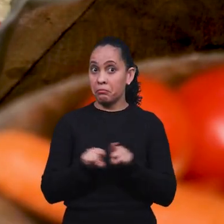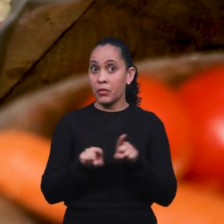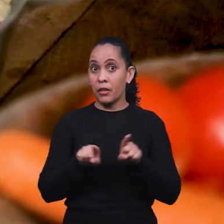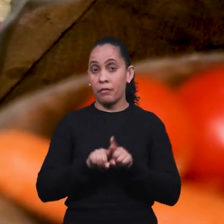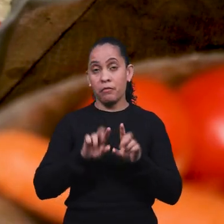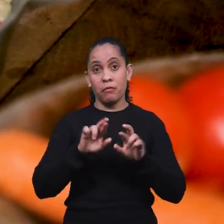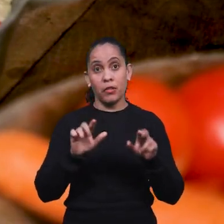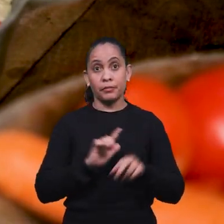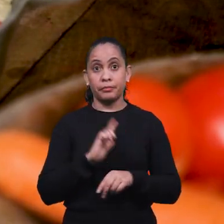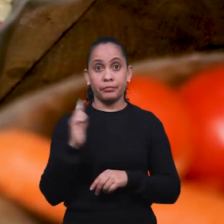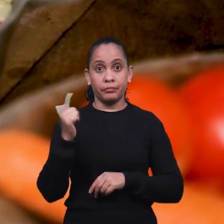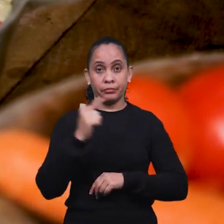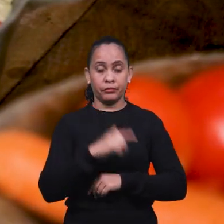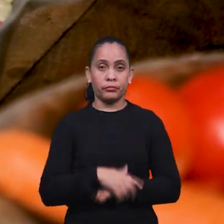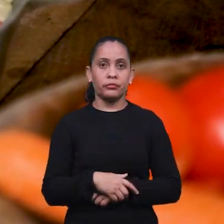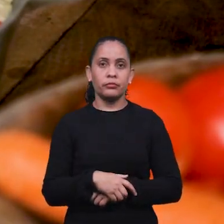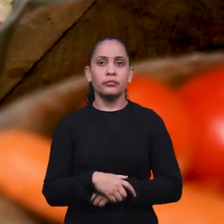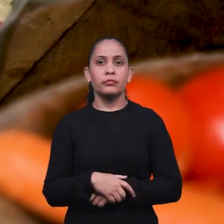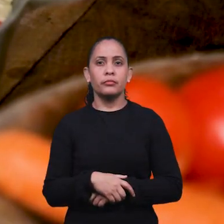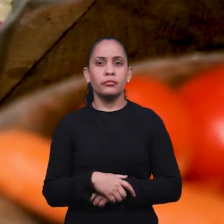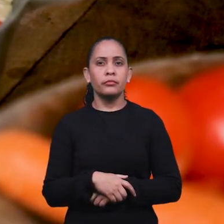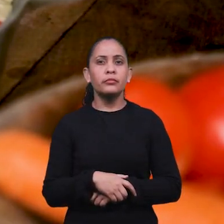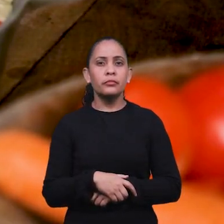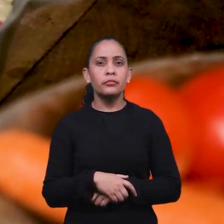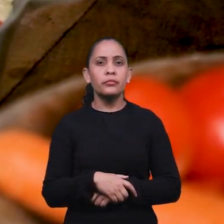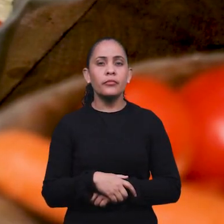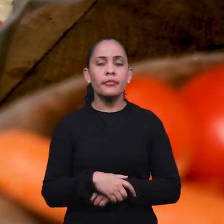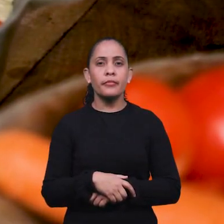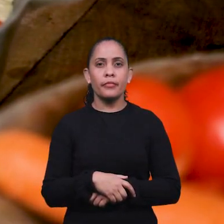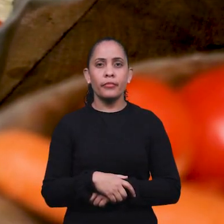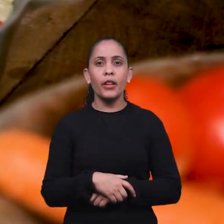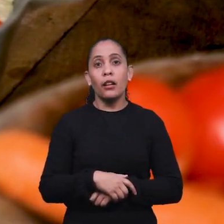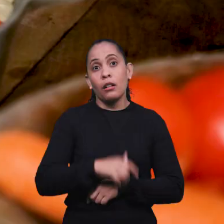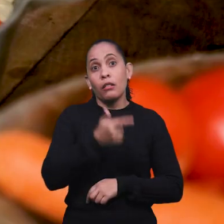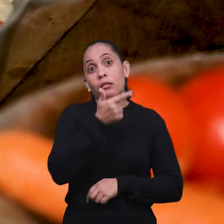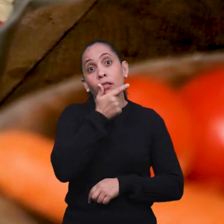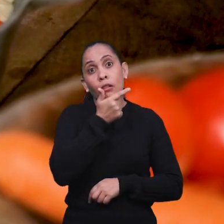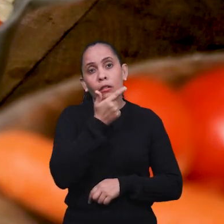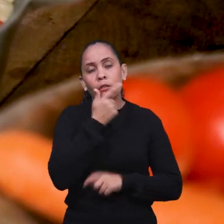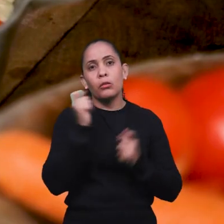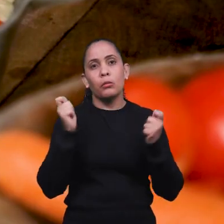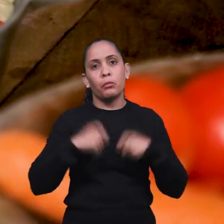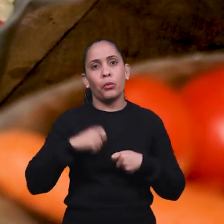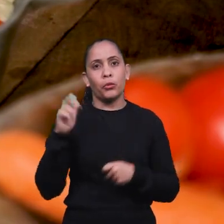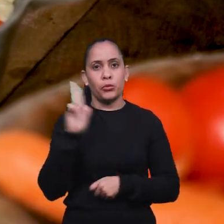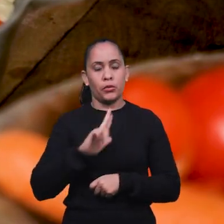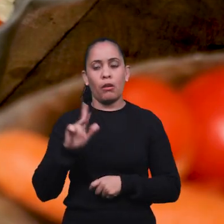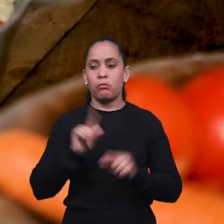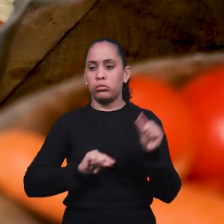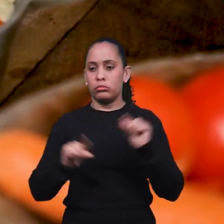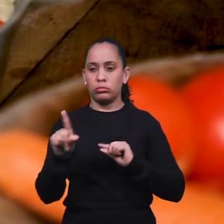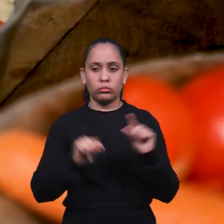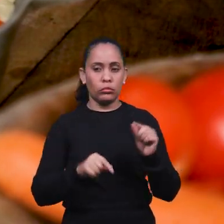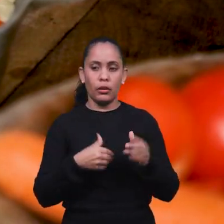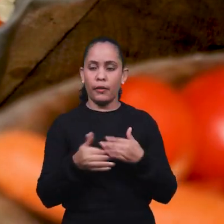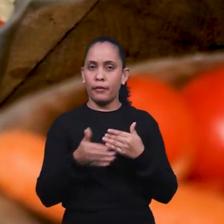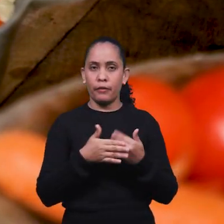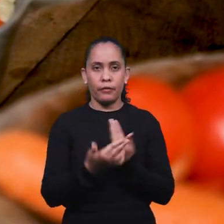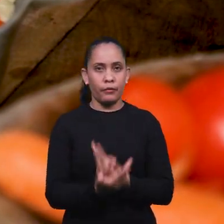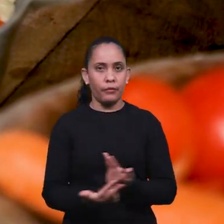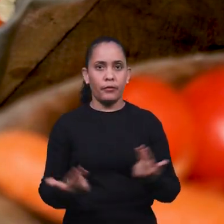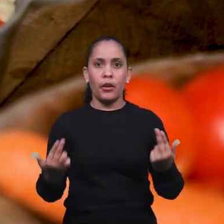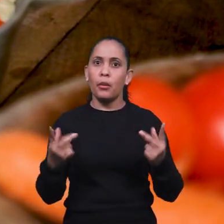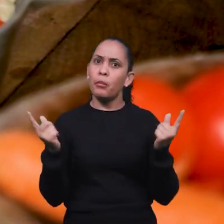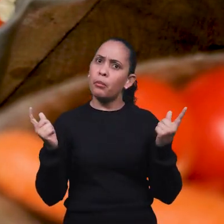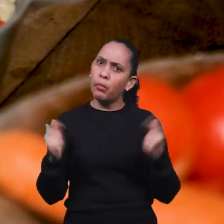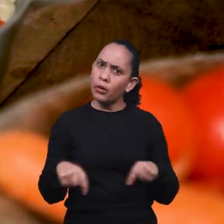Manjericão também fica muito bom. É, manjericão. Manjericão, queijo. Cada um vai escolher. Pode fazer